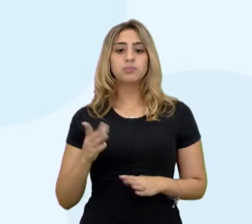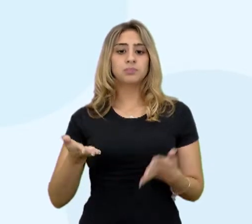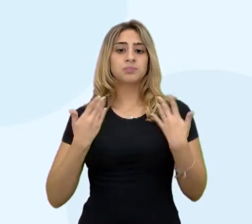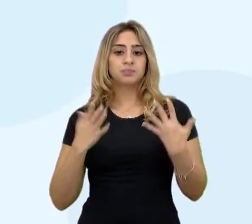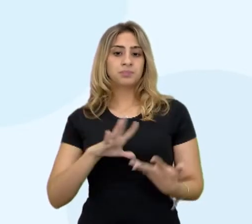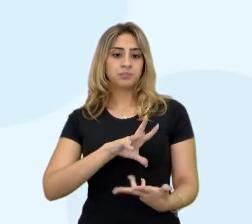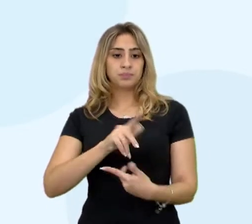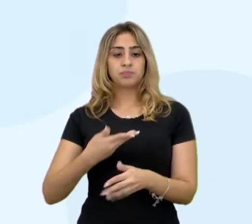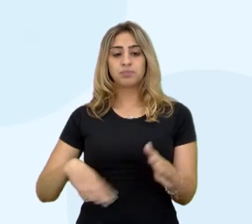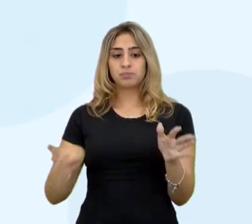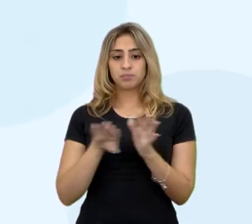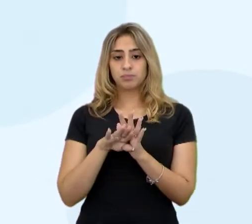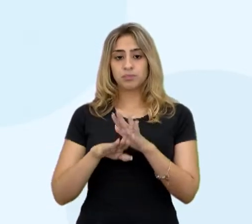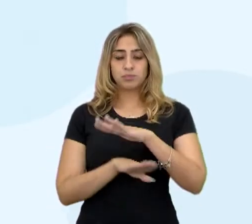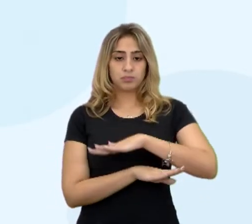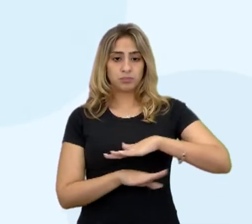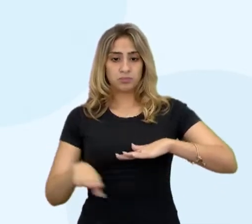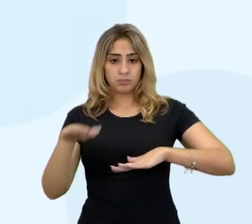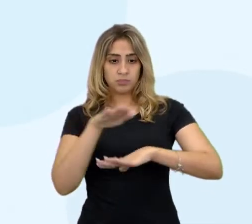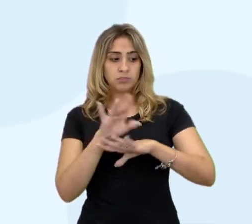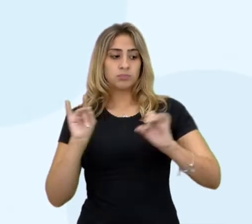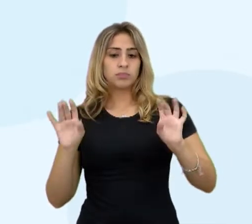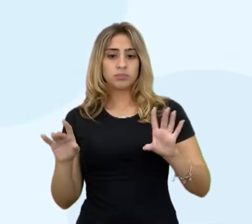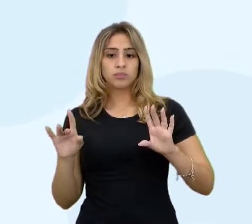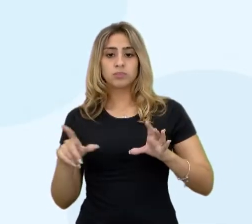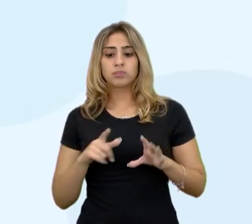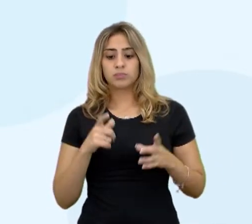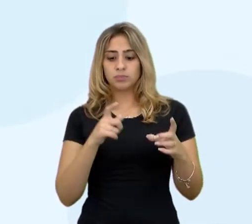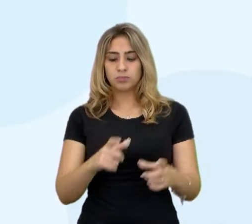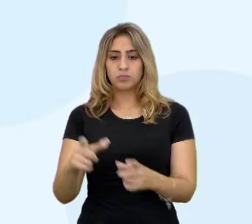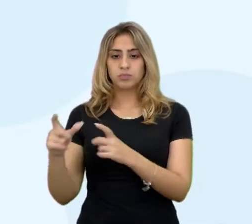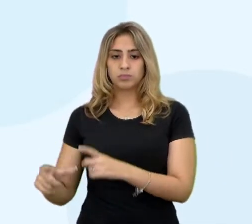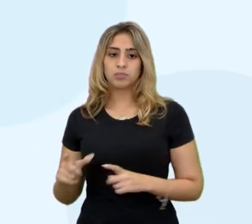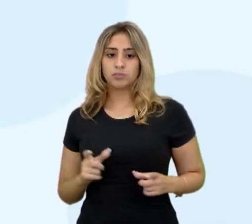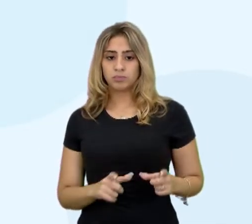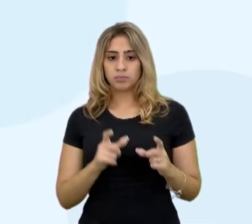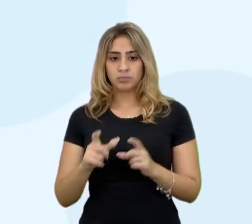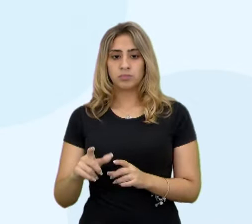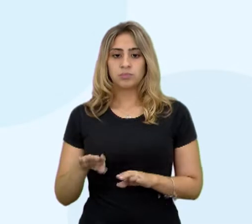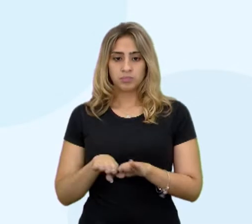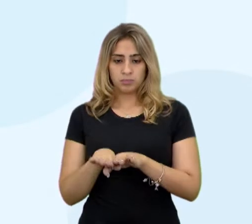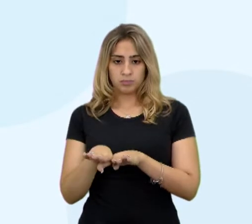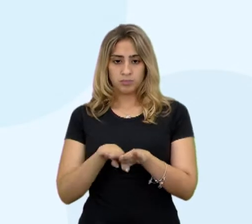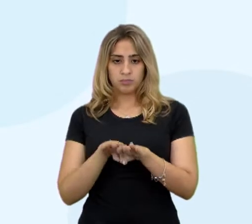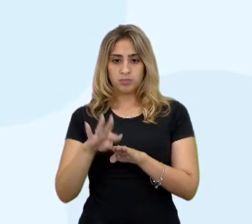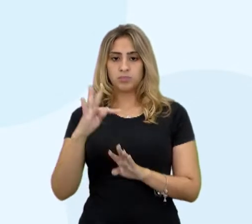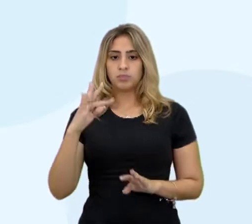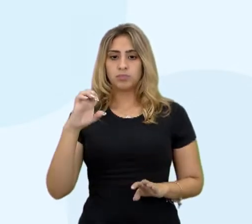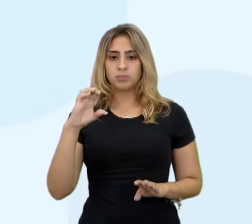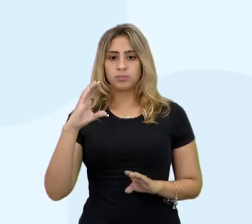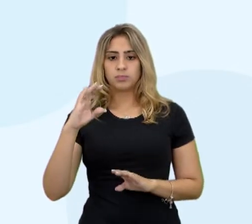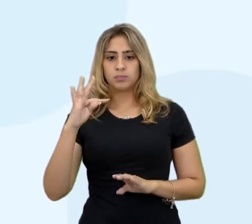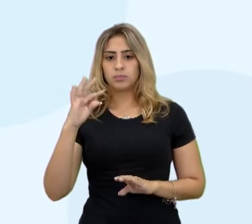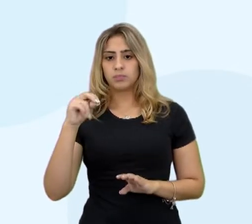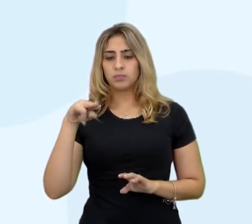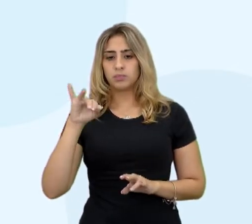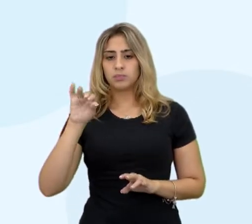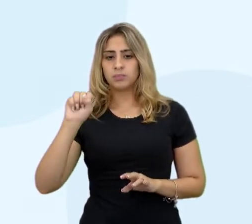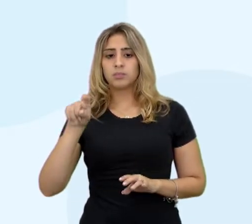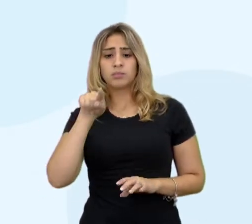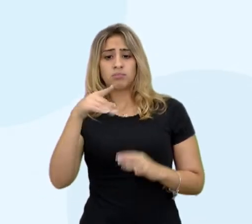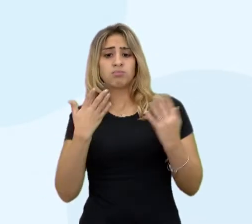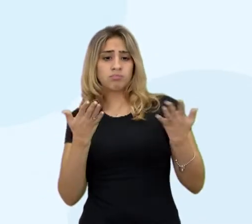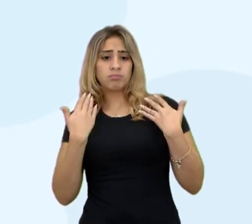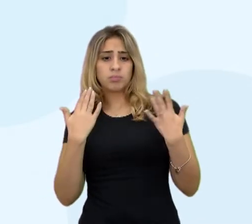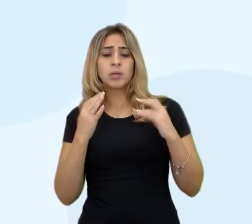da Terra chega até a superfície, especialmente nas regiões de transição de placas tectônicas. O Brasil não tem. Tá? Este